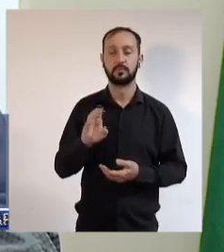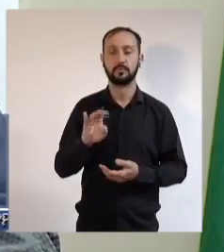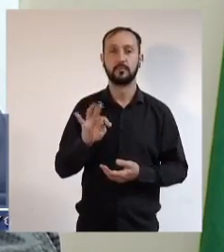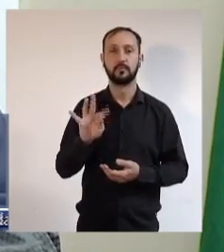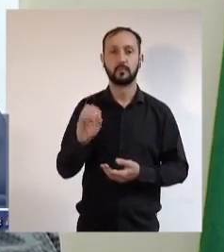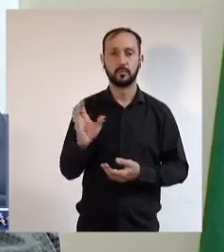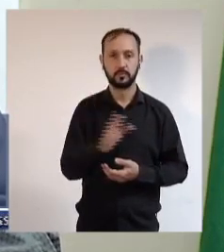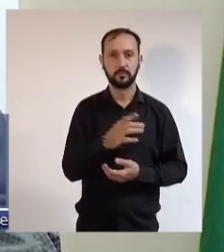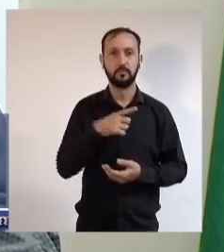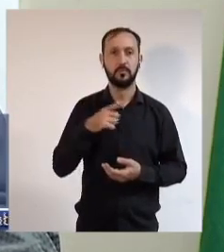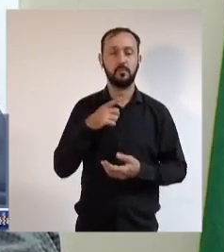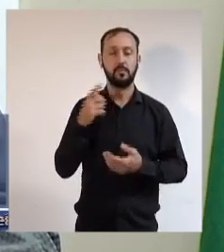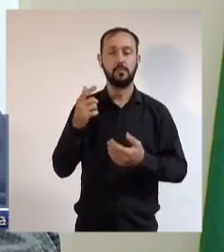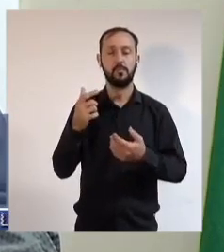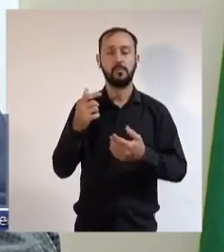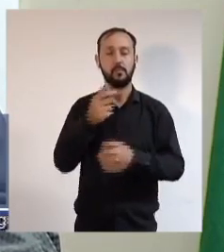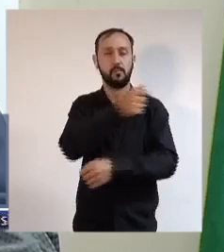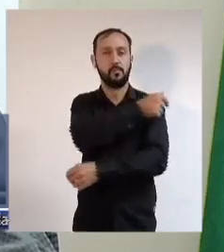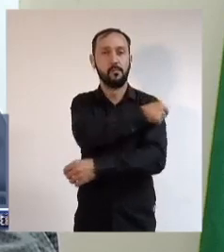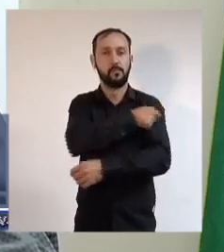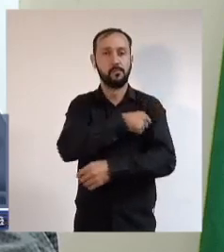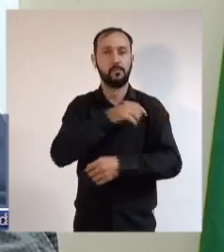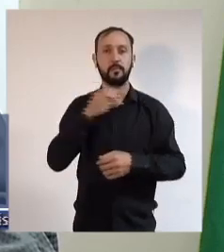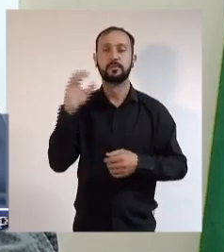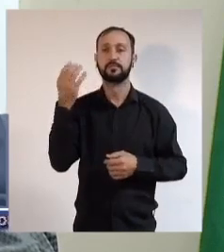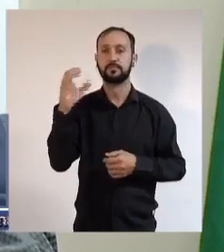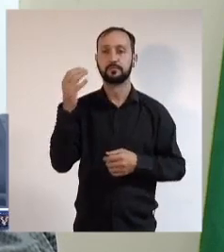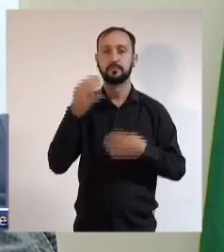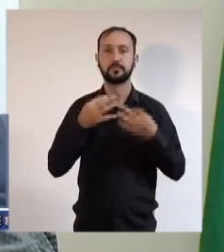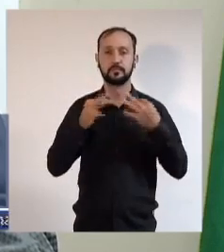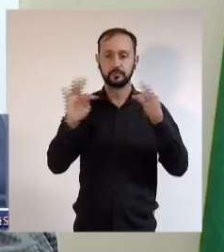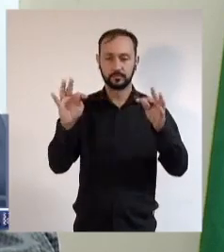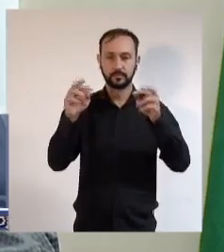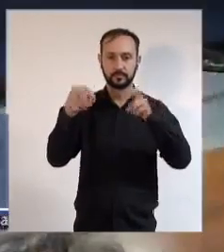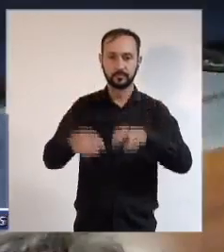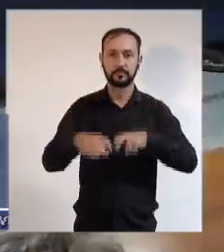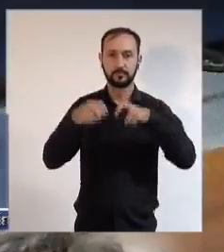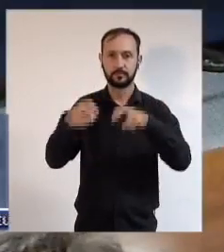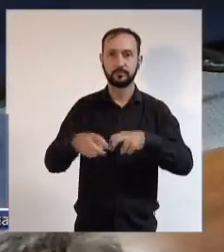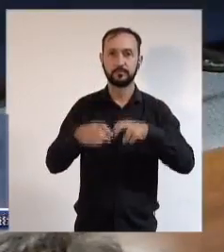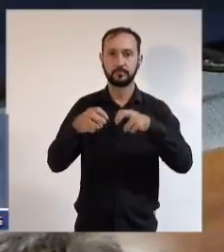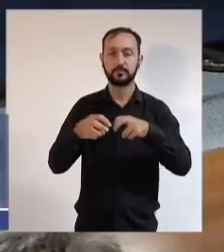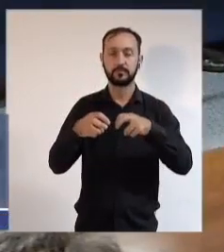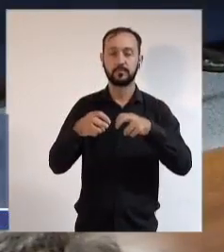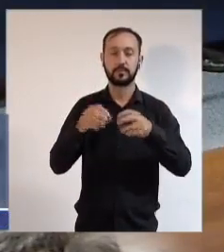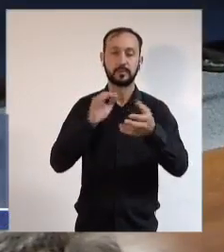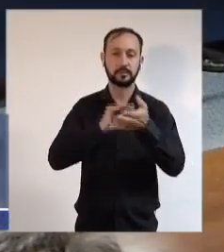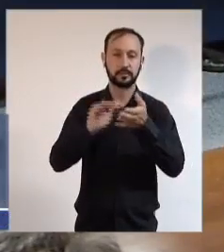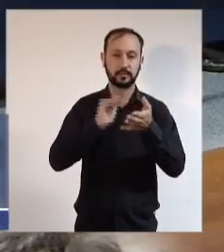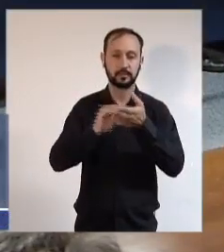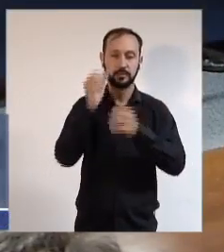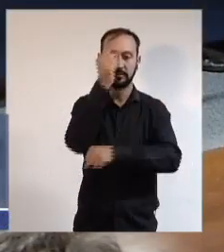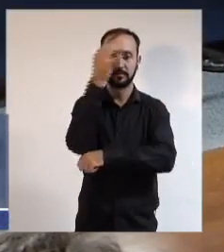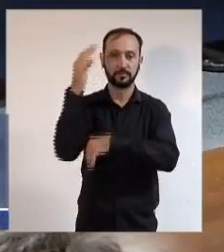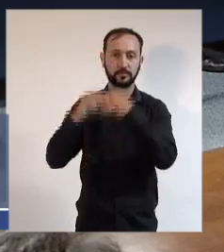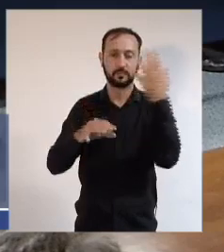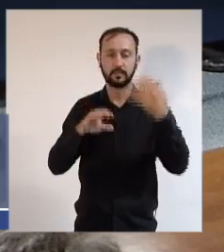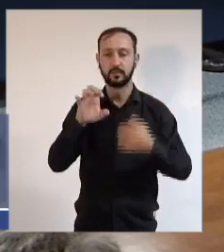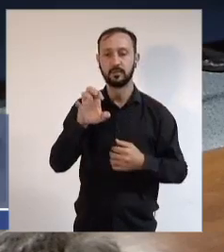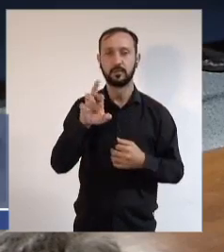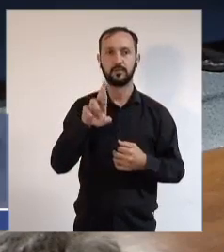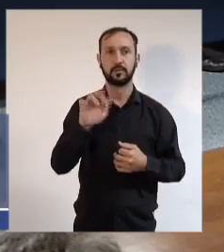sobre independente da ciência e tecnologia produção amigo e familiar da secretaria de estado do ambiente eraldo